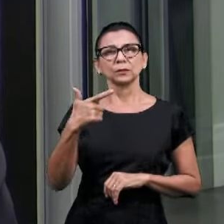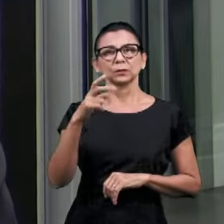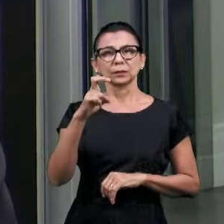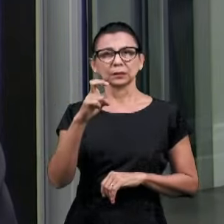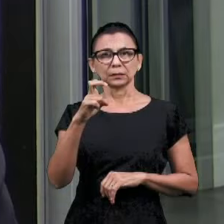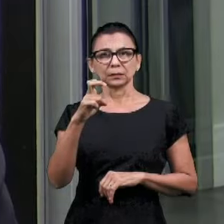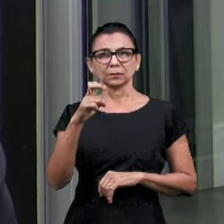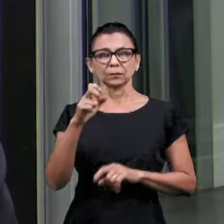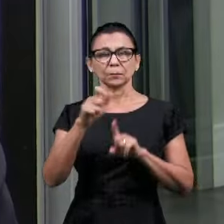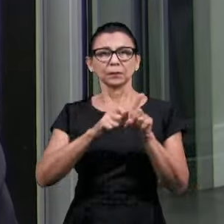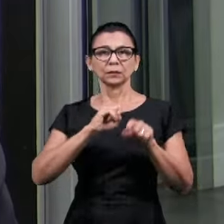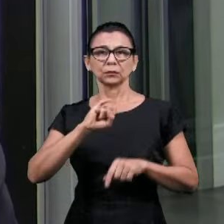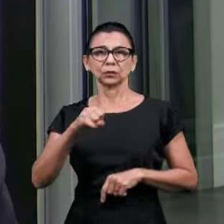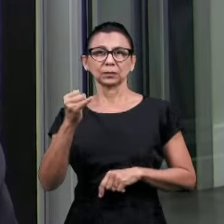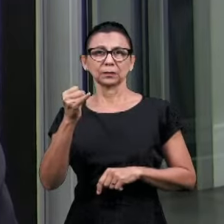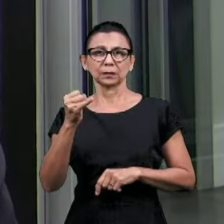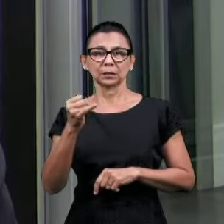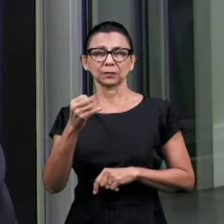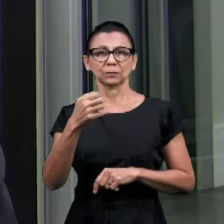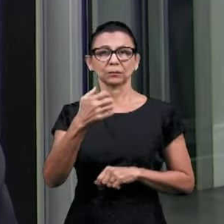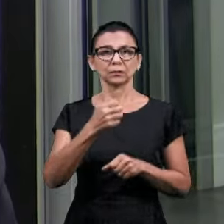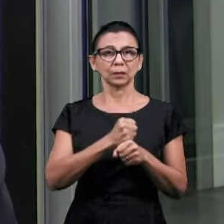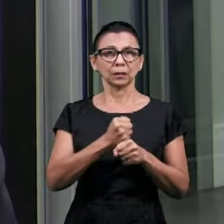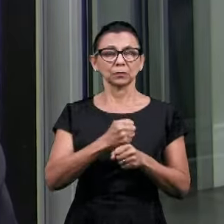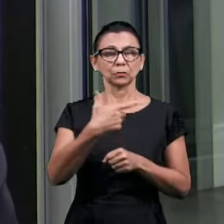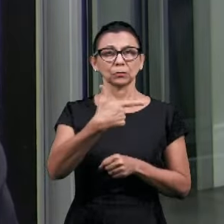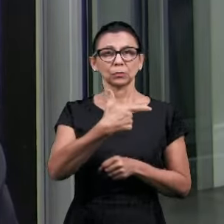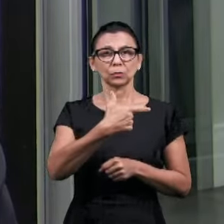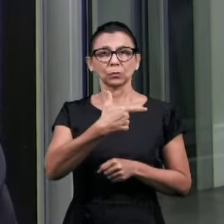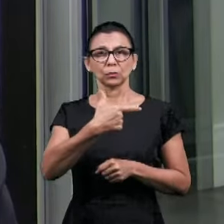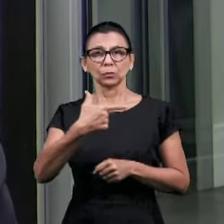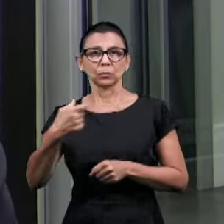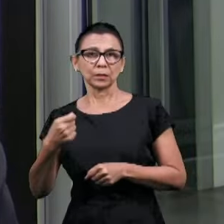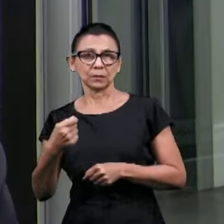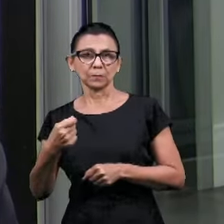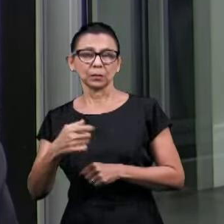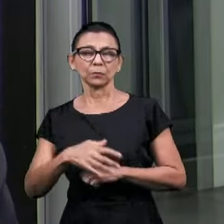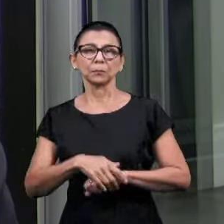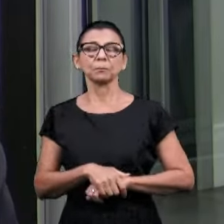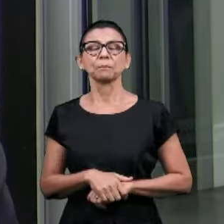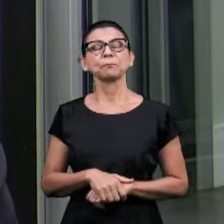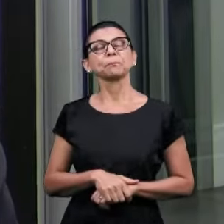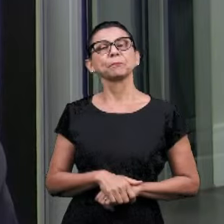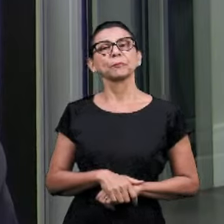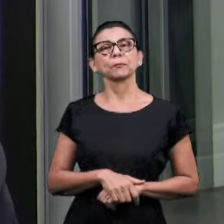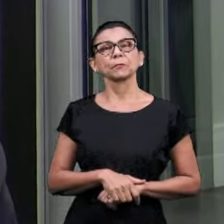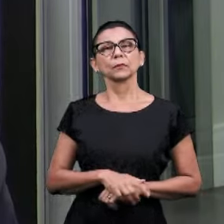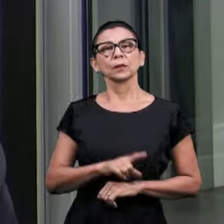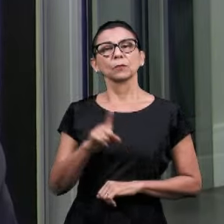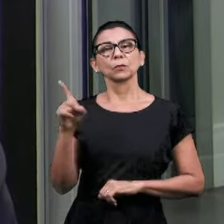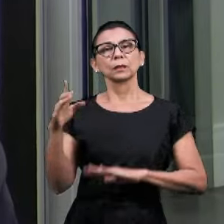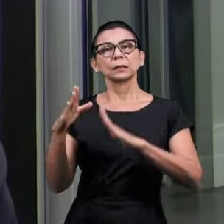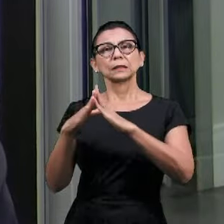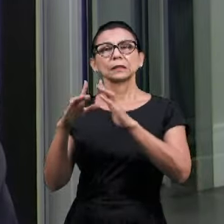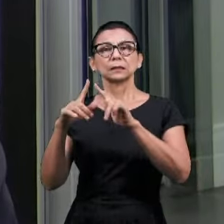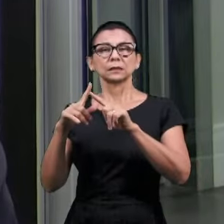2000, na igreja de Glória 1, né? Foi o culto, né? Foi